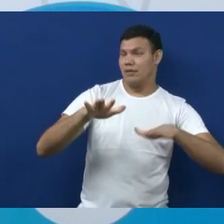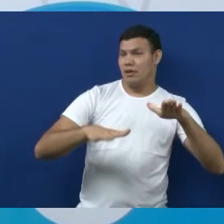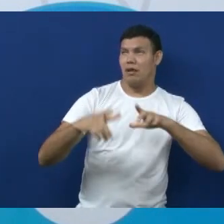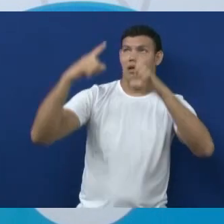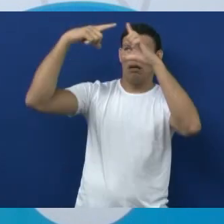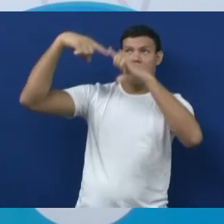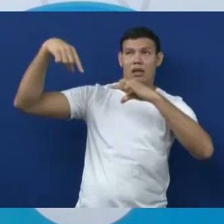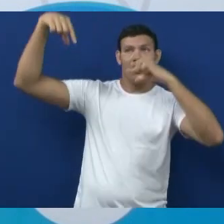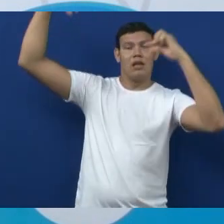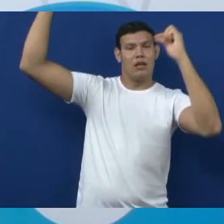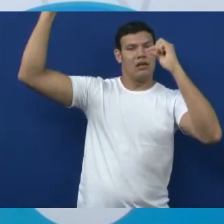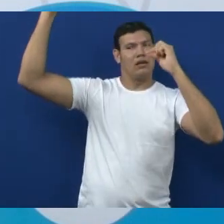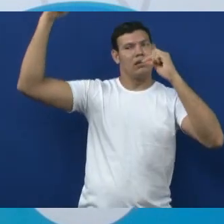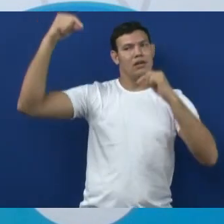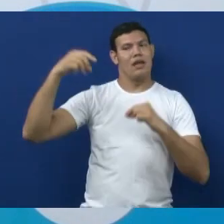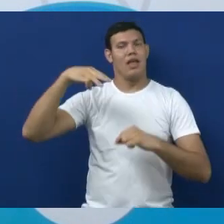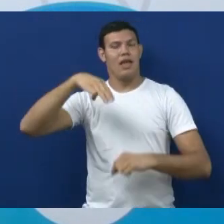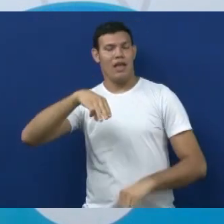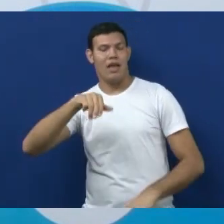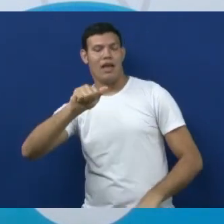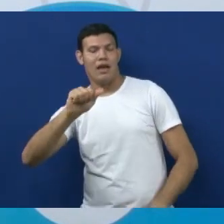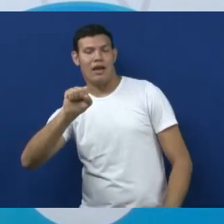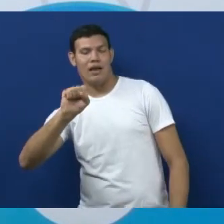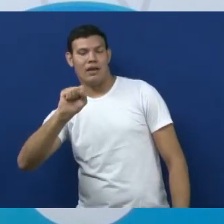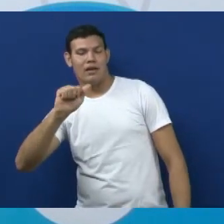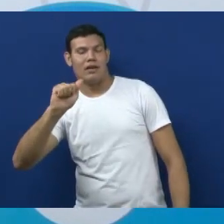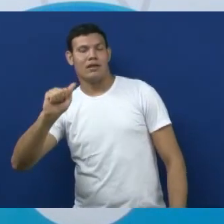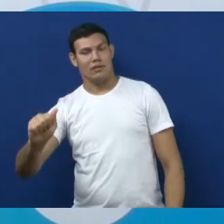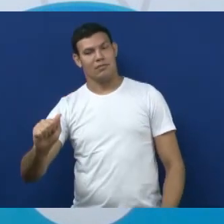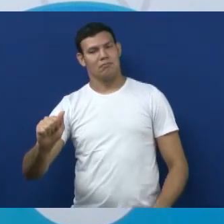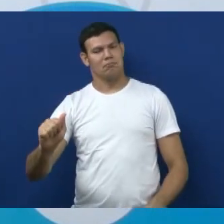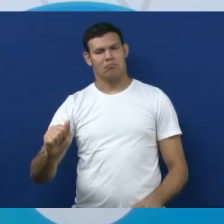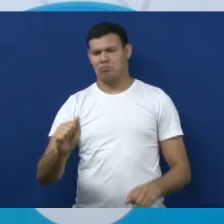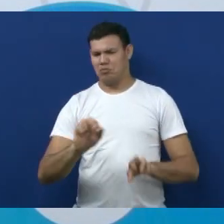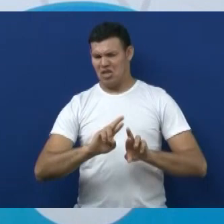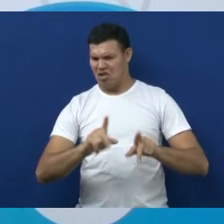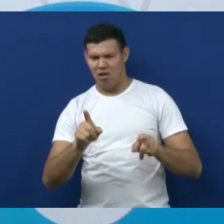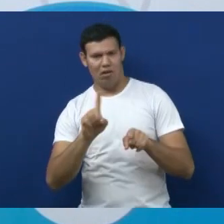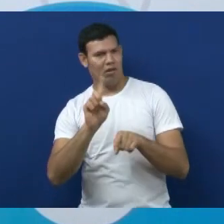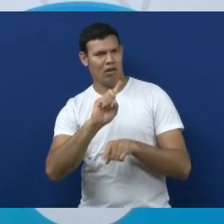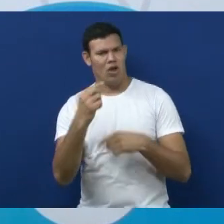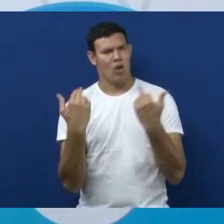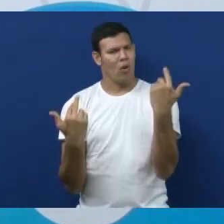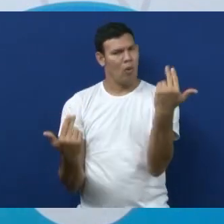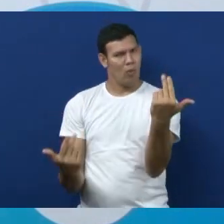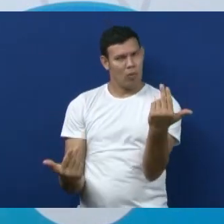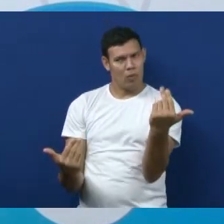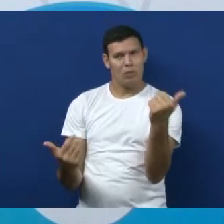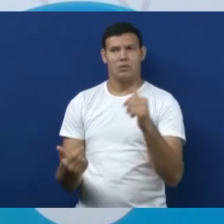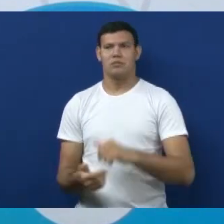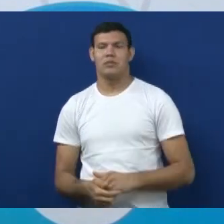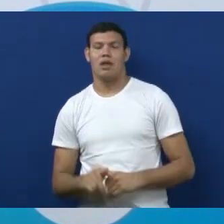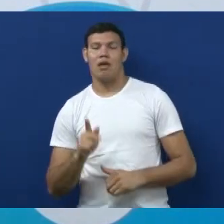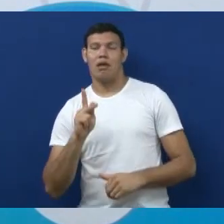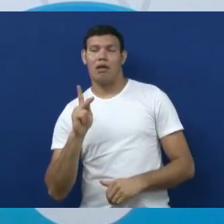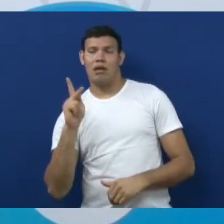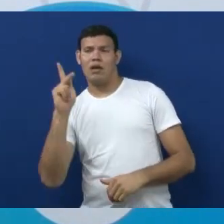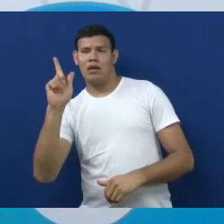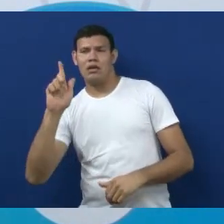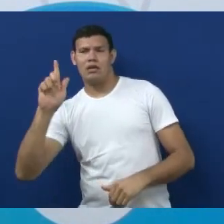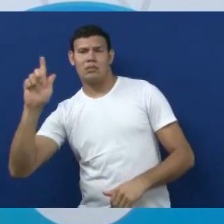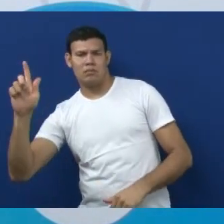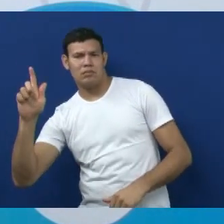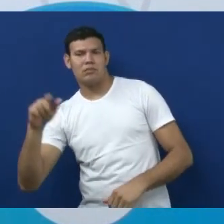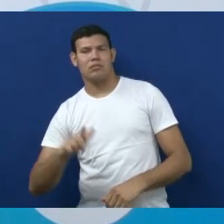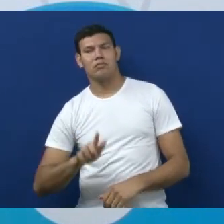sua massa não altera. A massa é uma grandeza e ela pode ser medida em quilograma, grama,